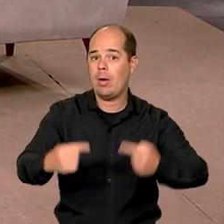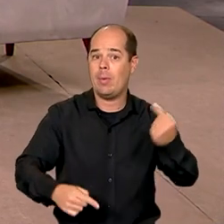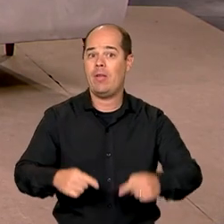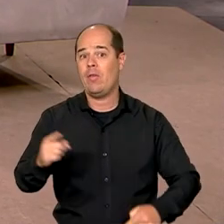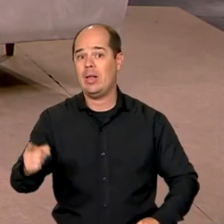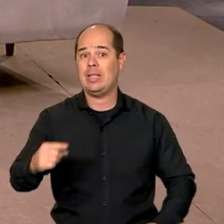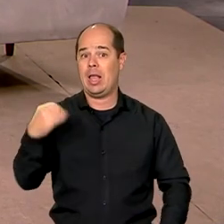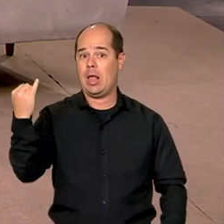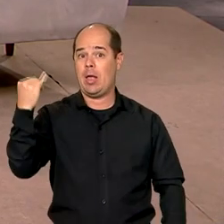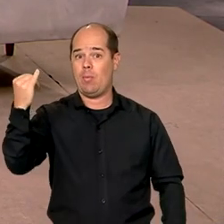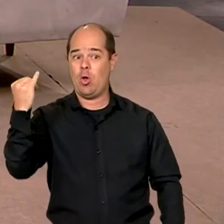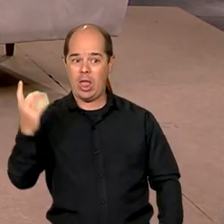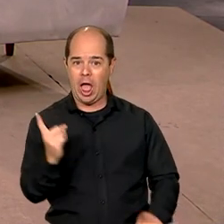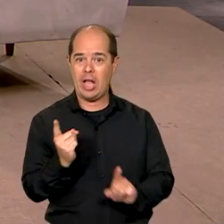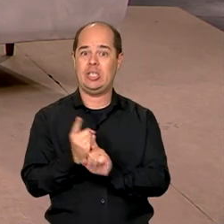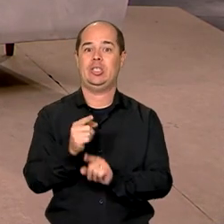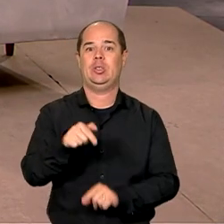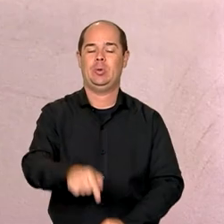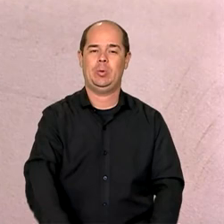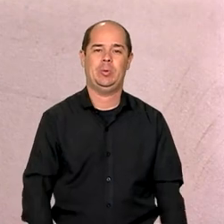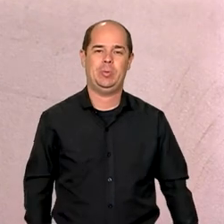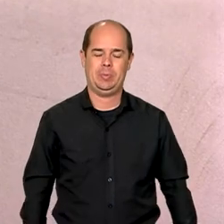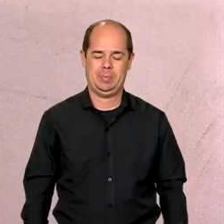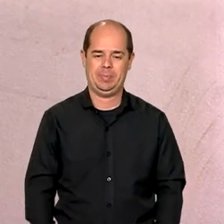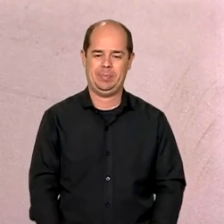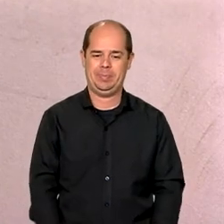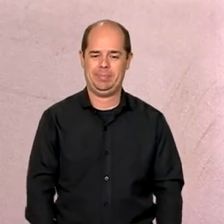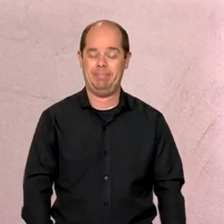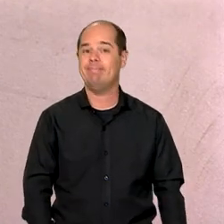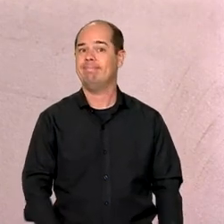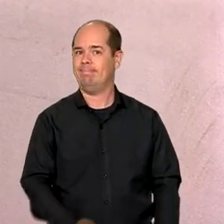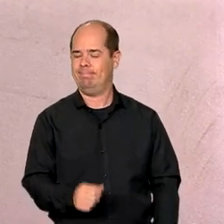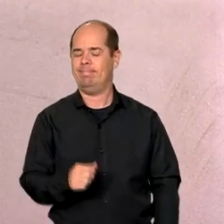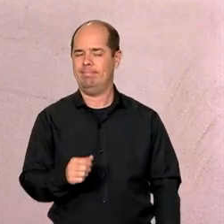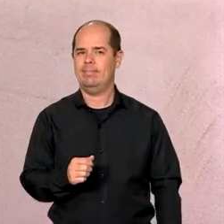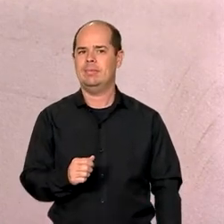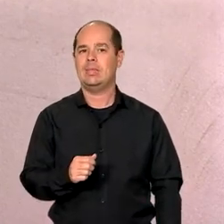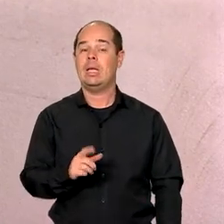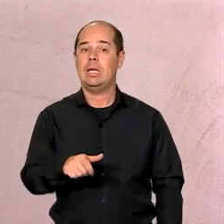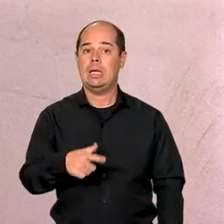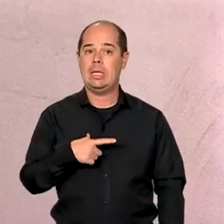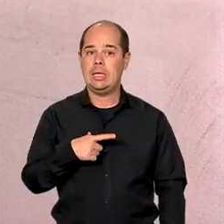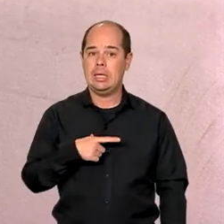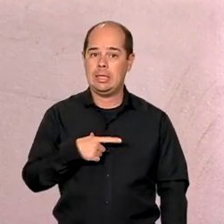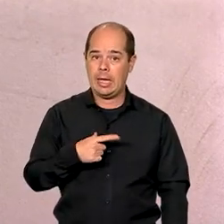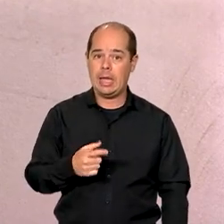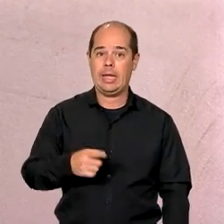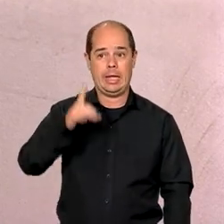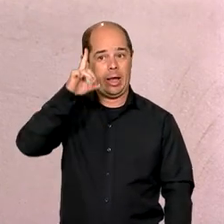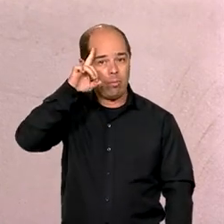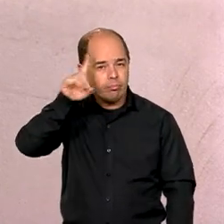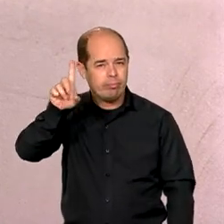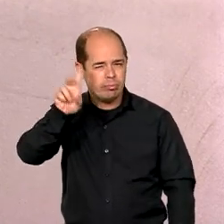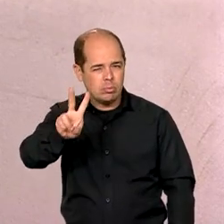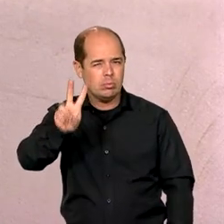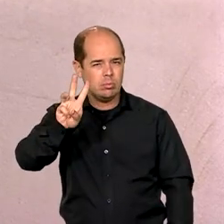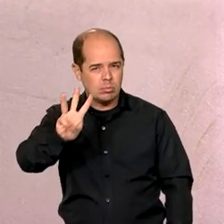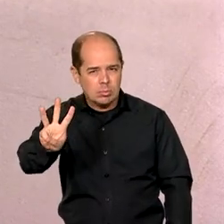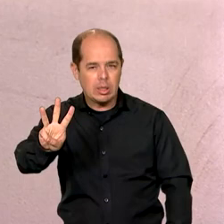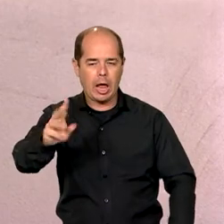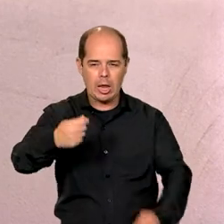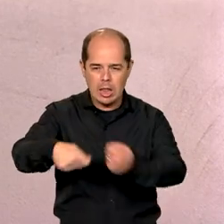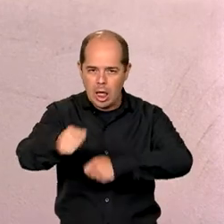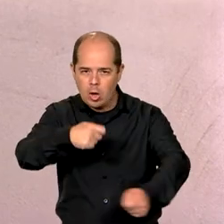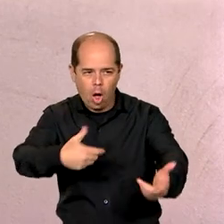para o resultado do encontro. Perfeito, secretário. Então, e além dessas três rodadas, esses três dias de rodadas de negócios, também